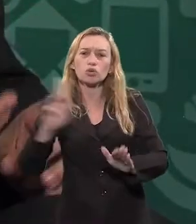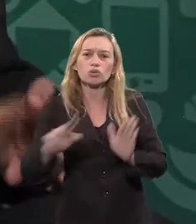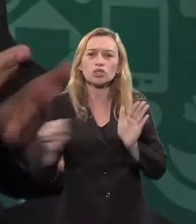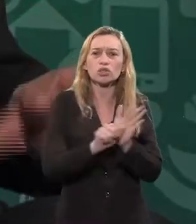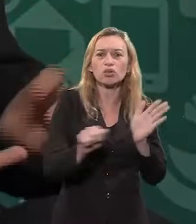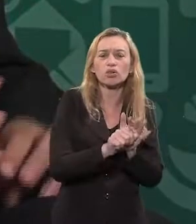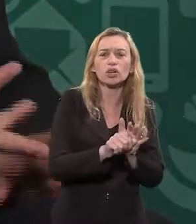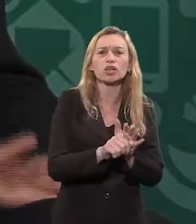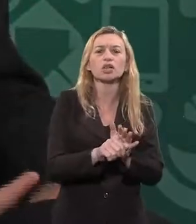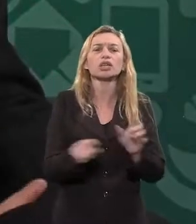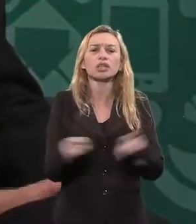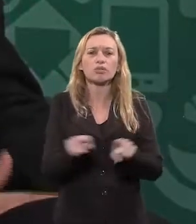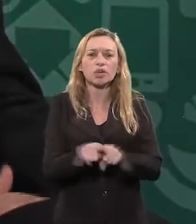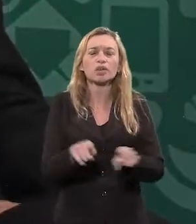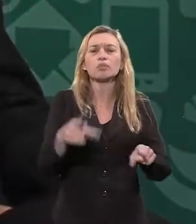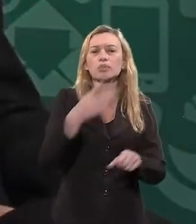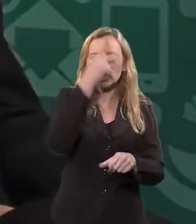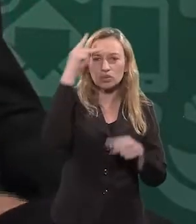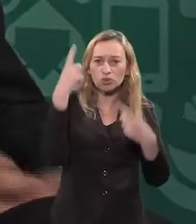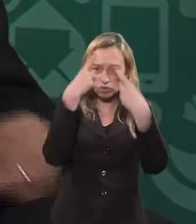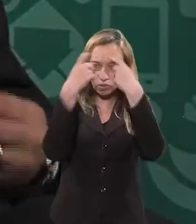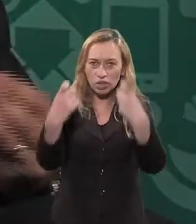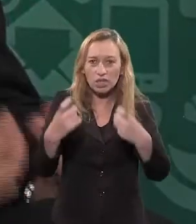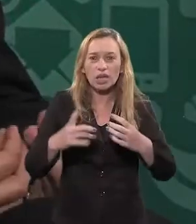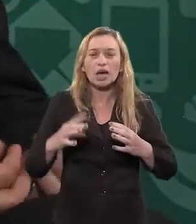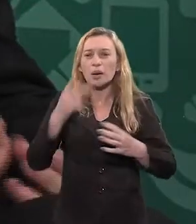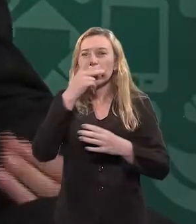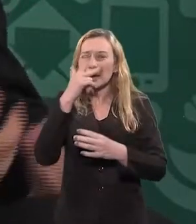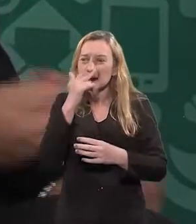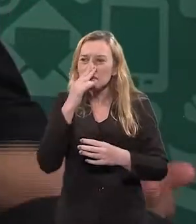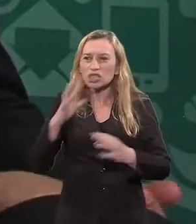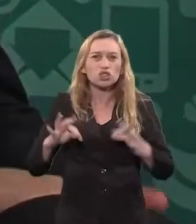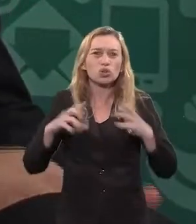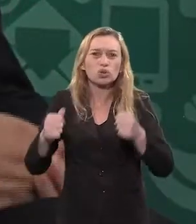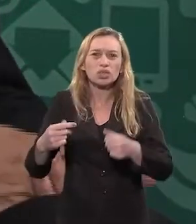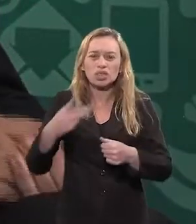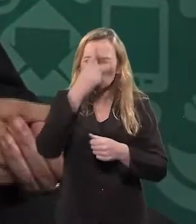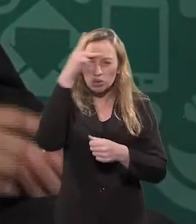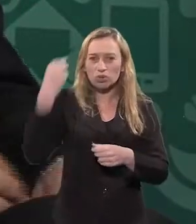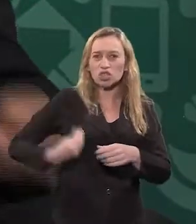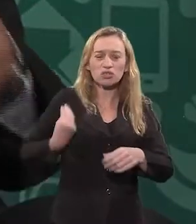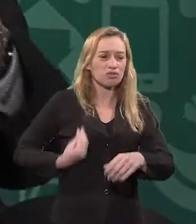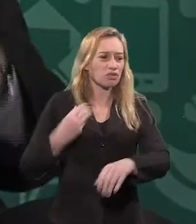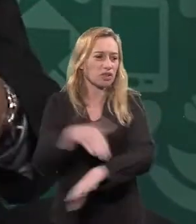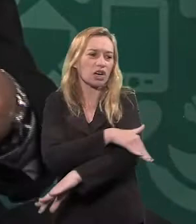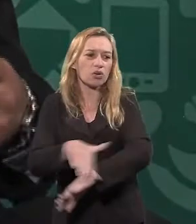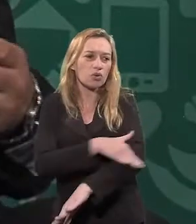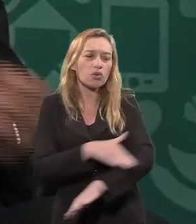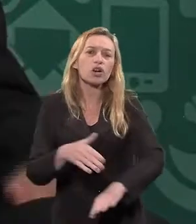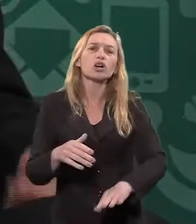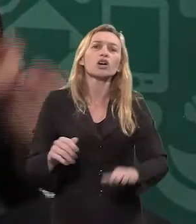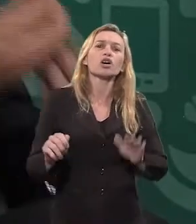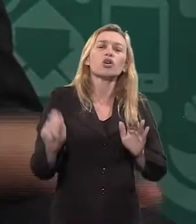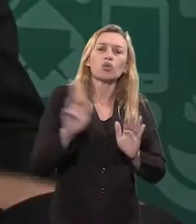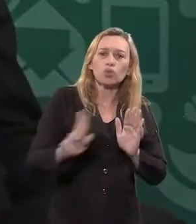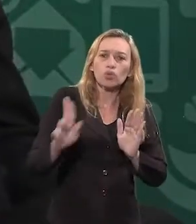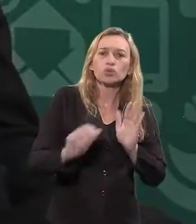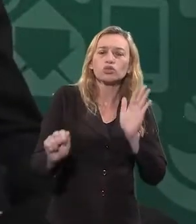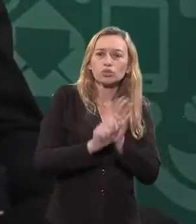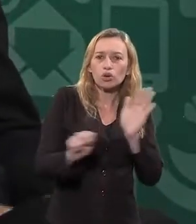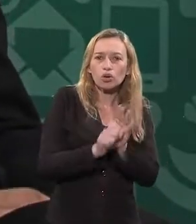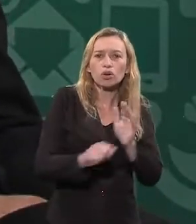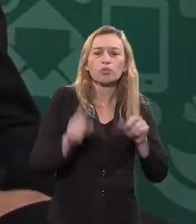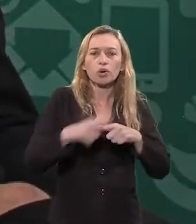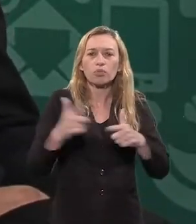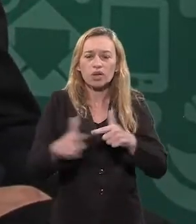dependente químico e pessoas violentas. Parece dar a entender que todas as pessoas em situação de rua têm dependência química ou têm alguma